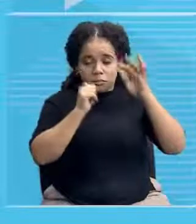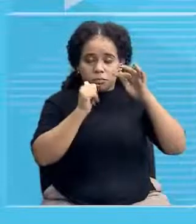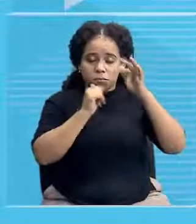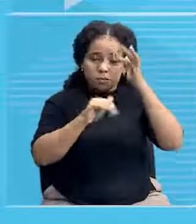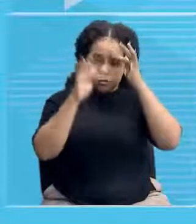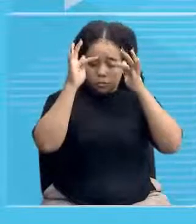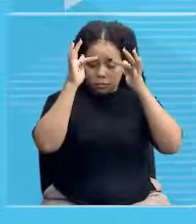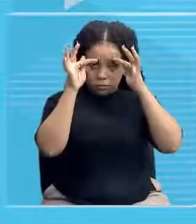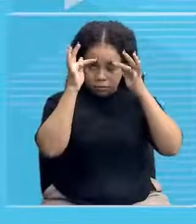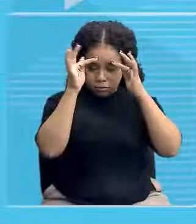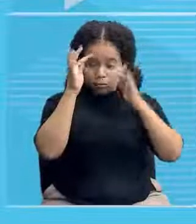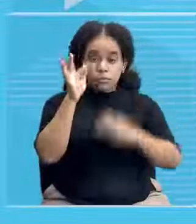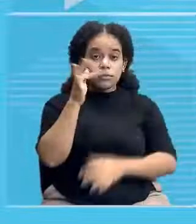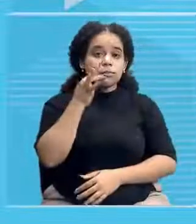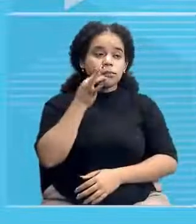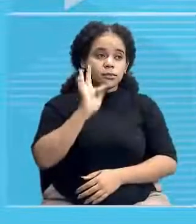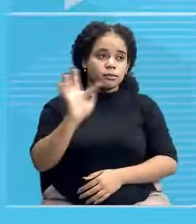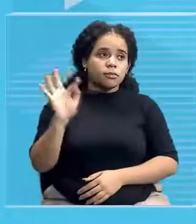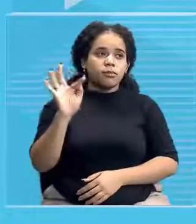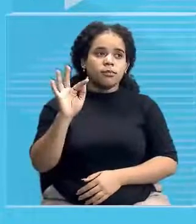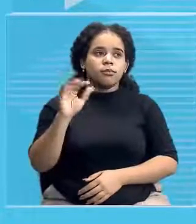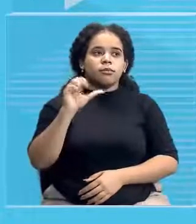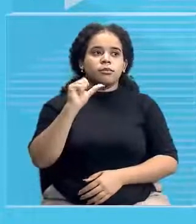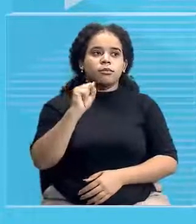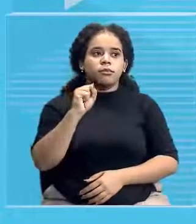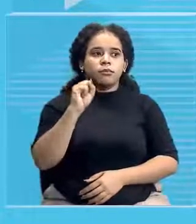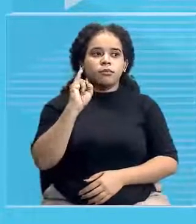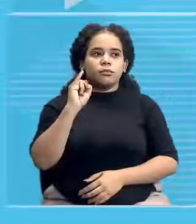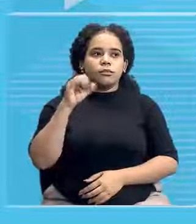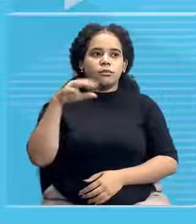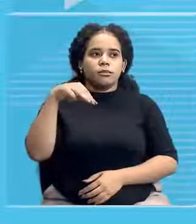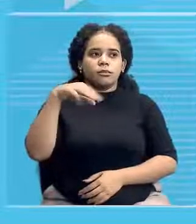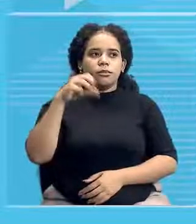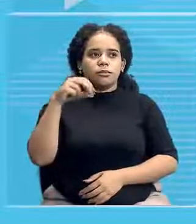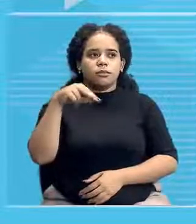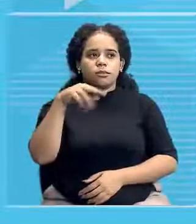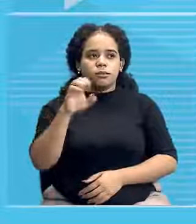francesa Simone de Beauvoir,